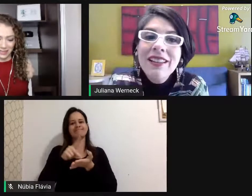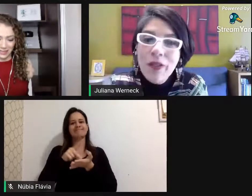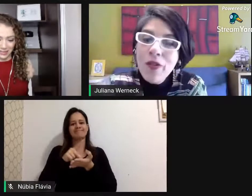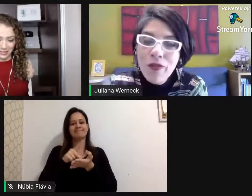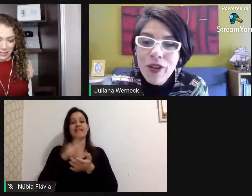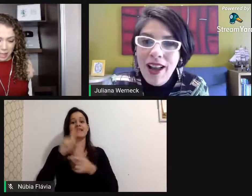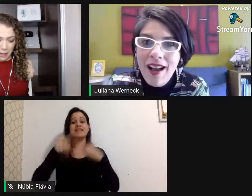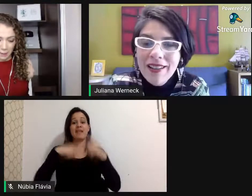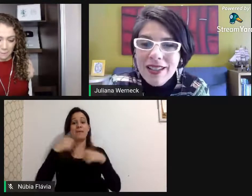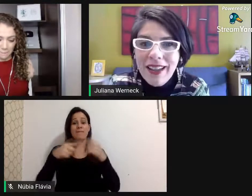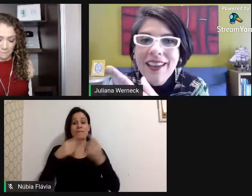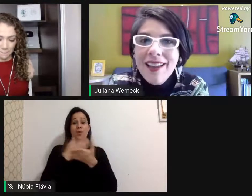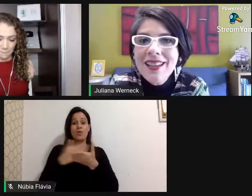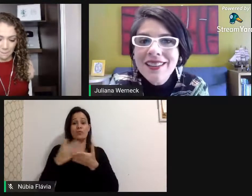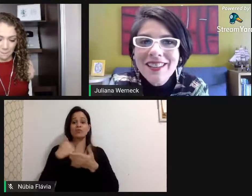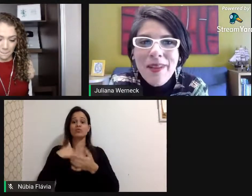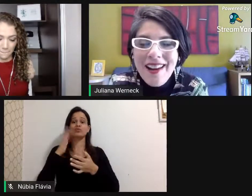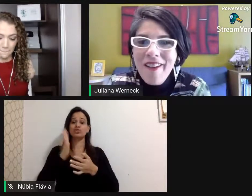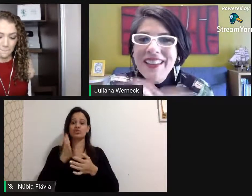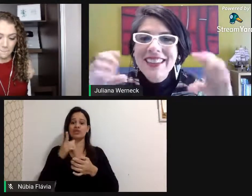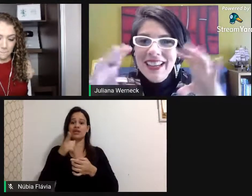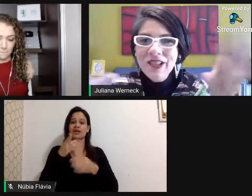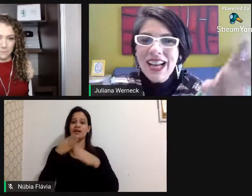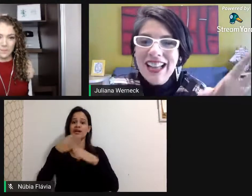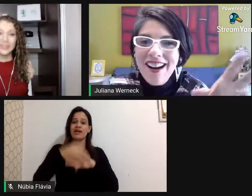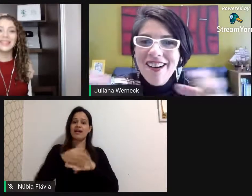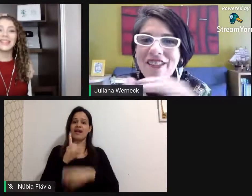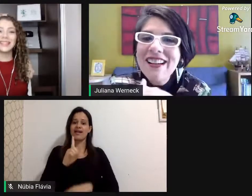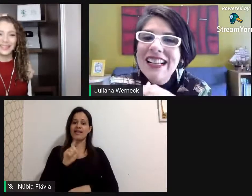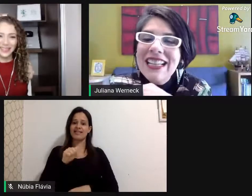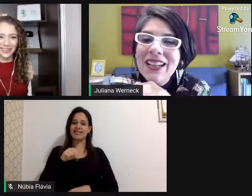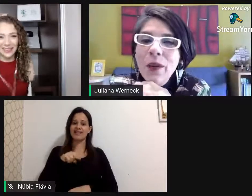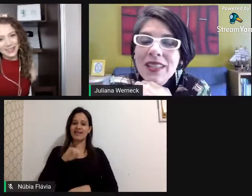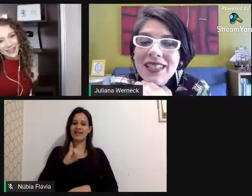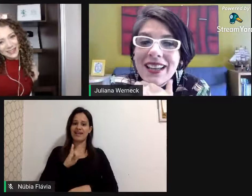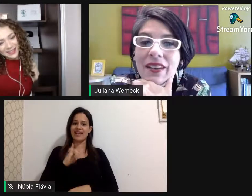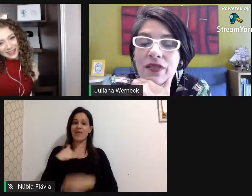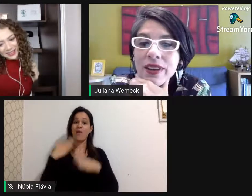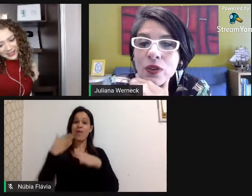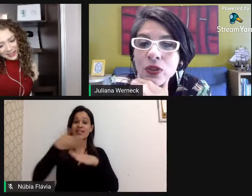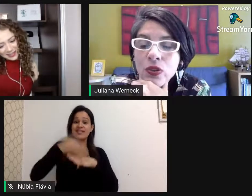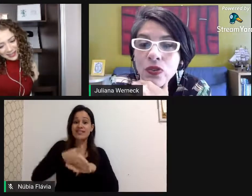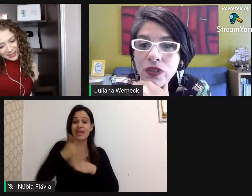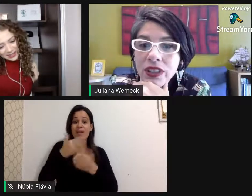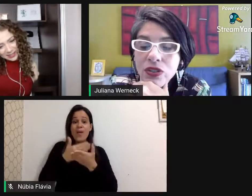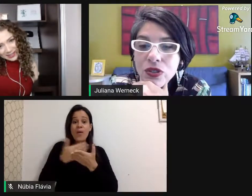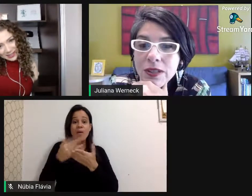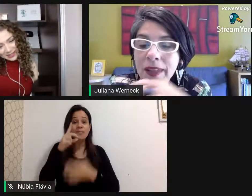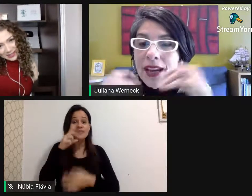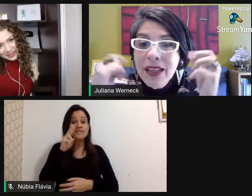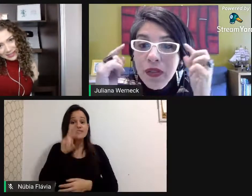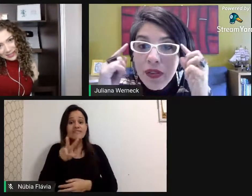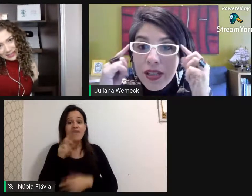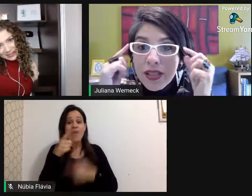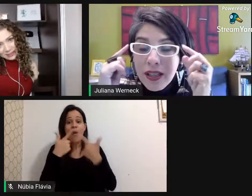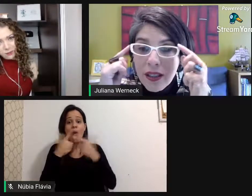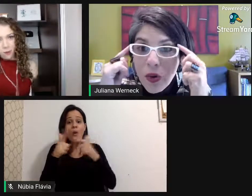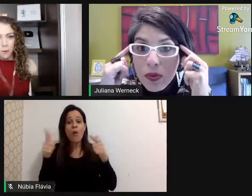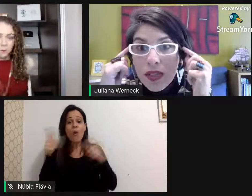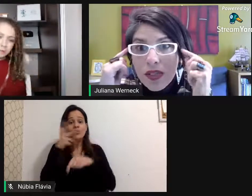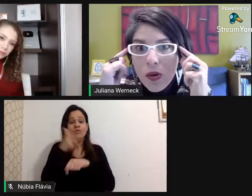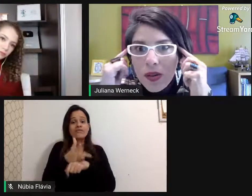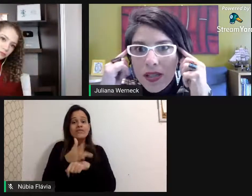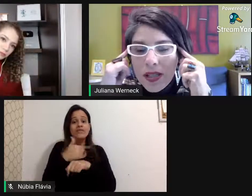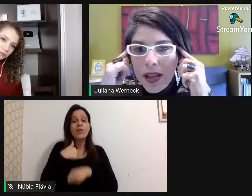depois dele, então, eu fui lá, nessa, quem é essa Dani Amaral? Entrei no canal e comecei a ver outros vídeos. E aí eu fui conhecer,